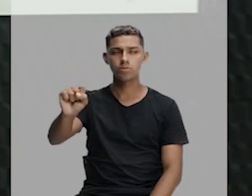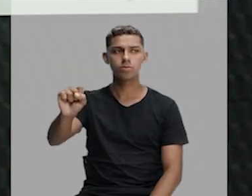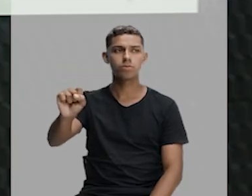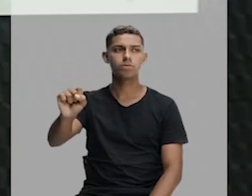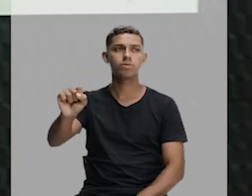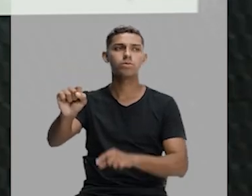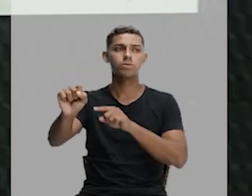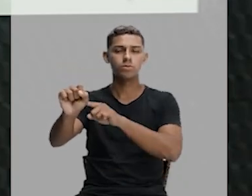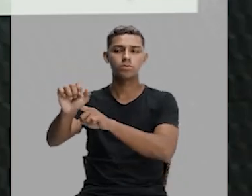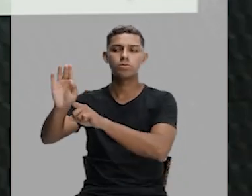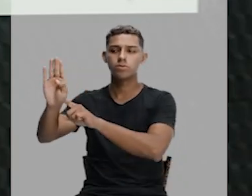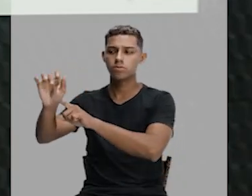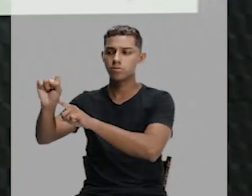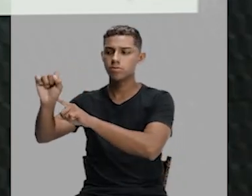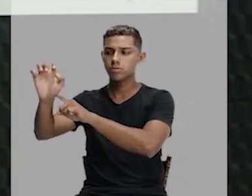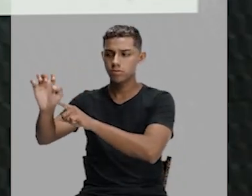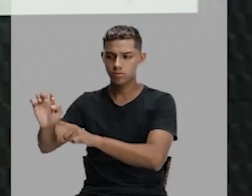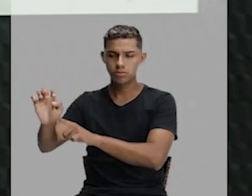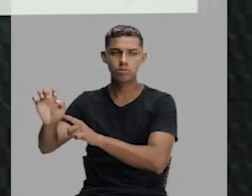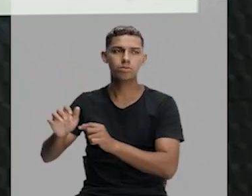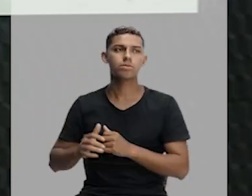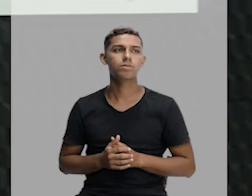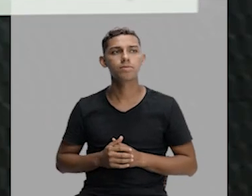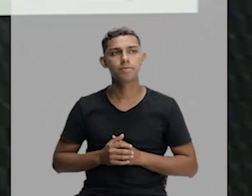da base.